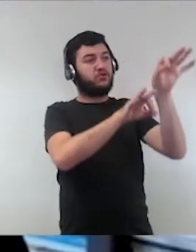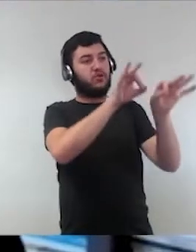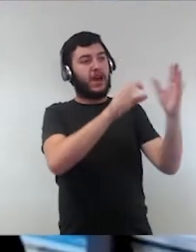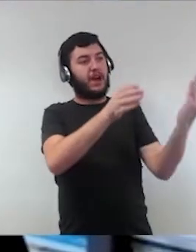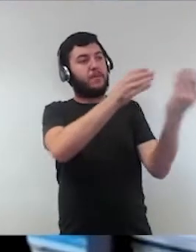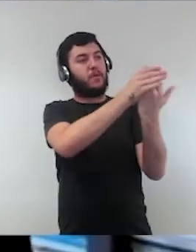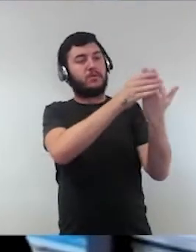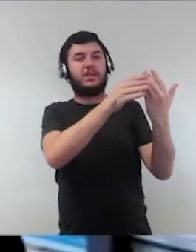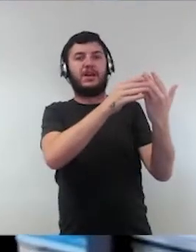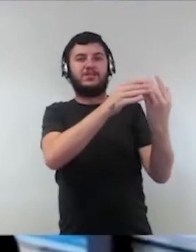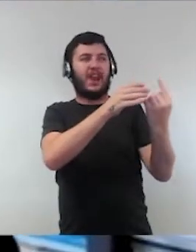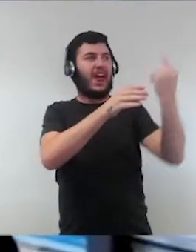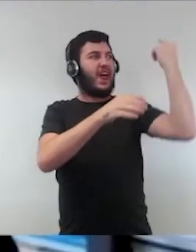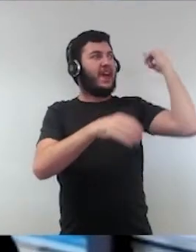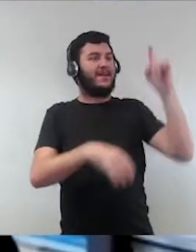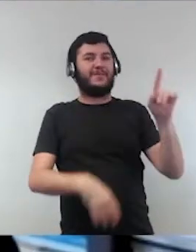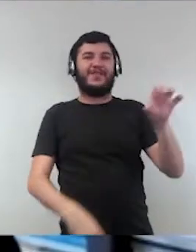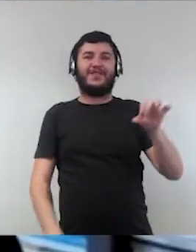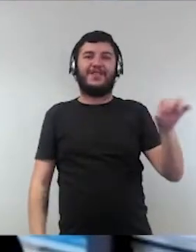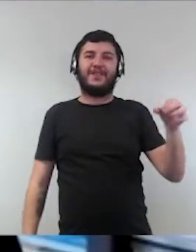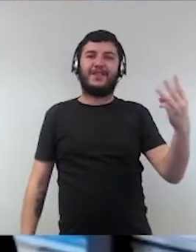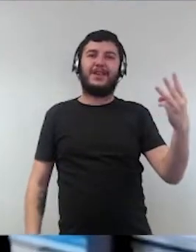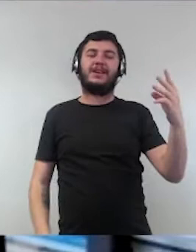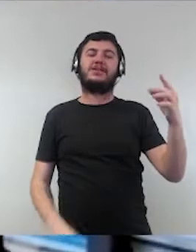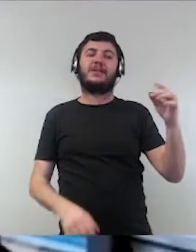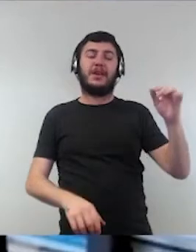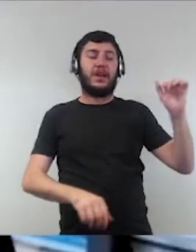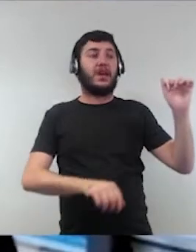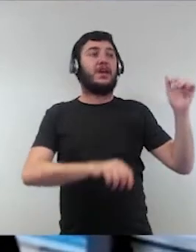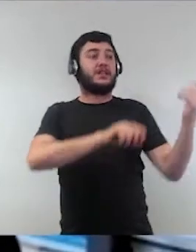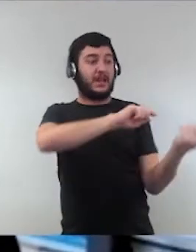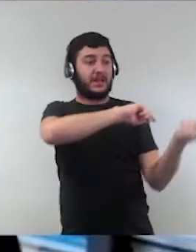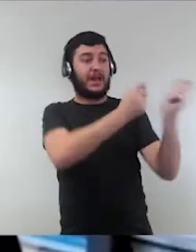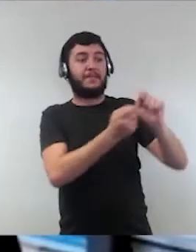que depois se tornou um direito fundamental também na